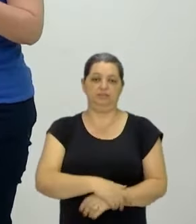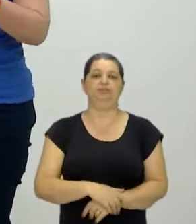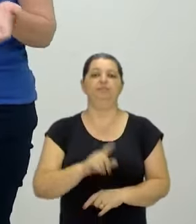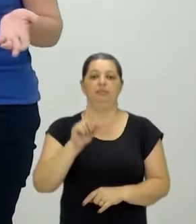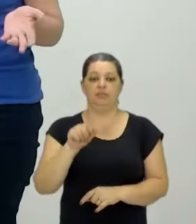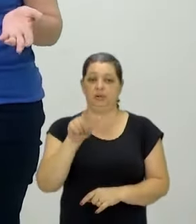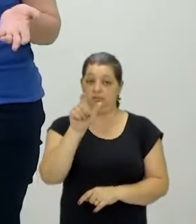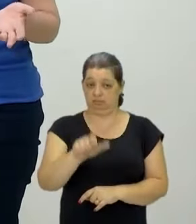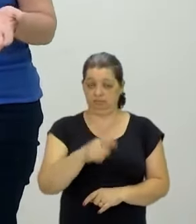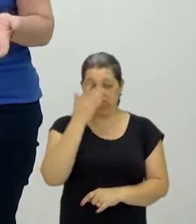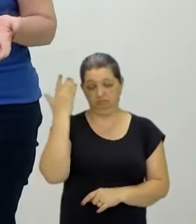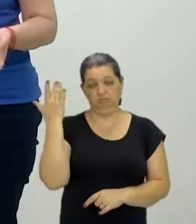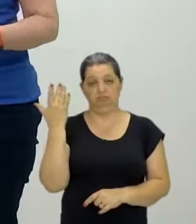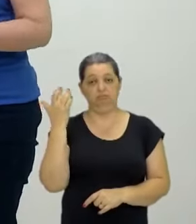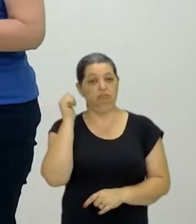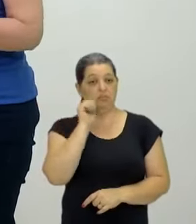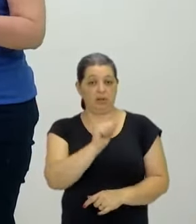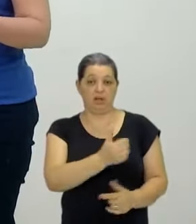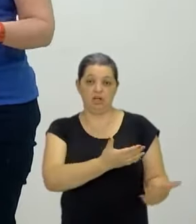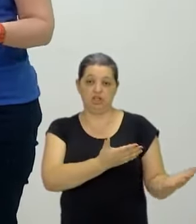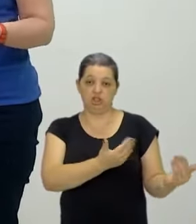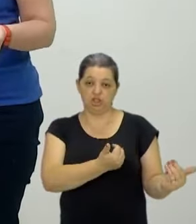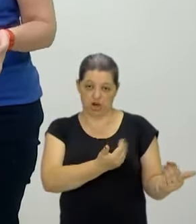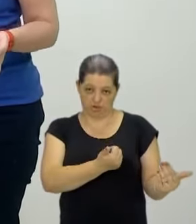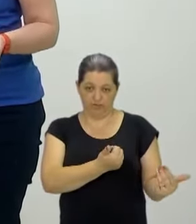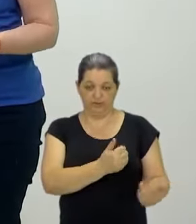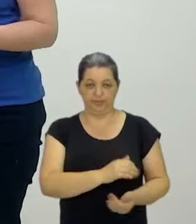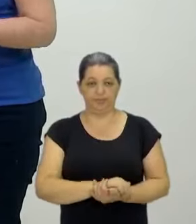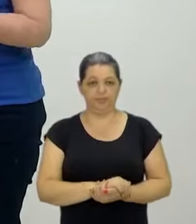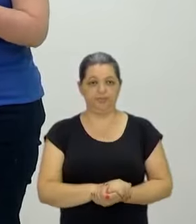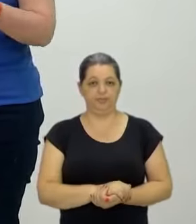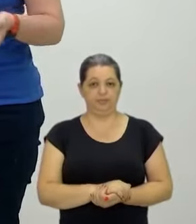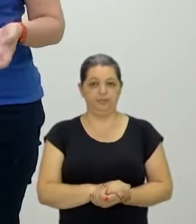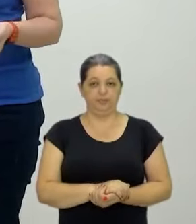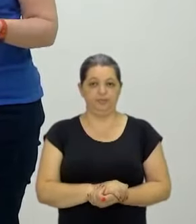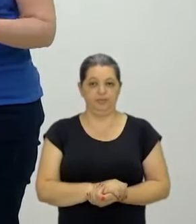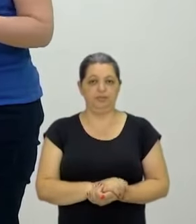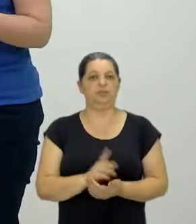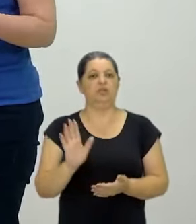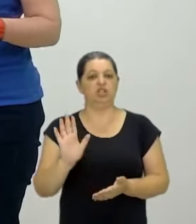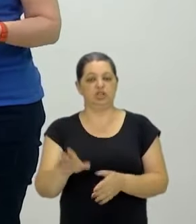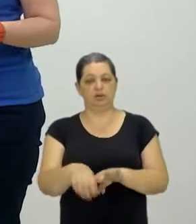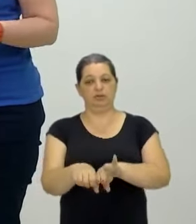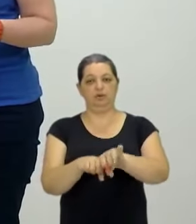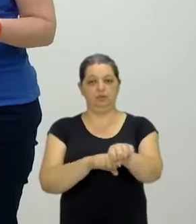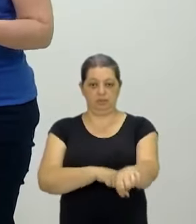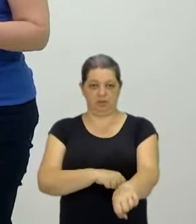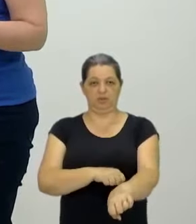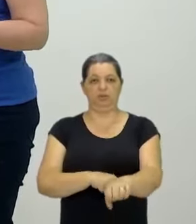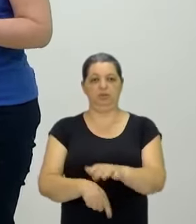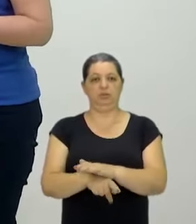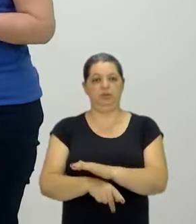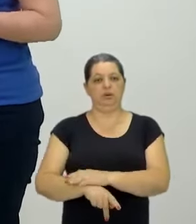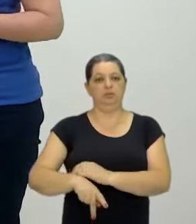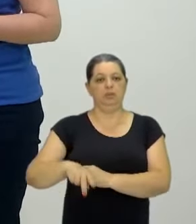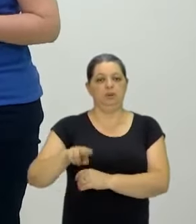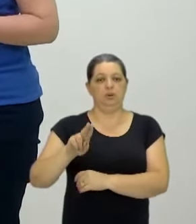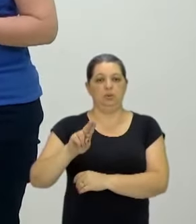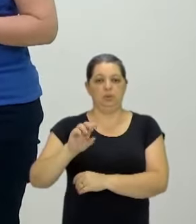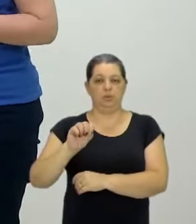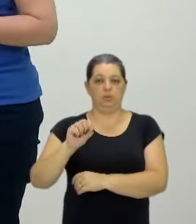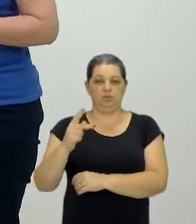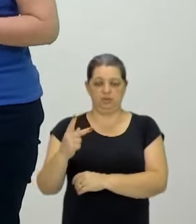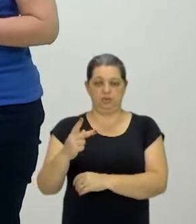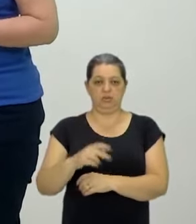incrível, jovem, né? Uma mulher jovem, formada na escola pública, na USP,